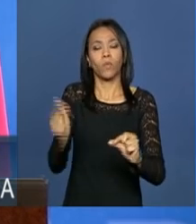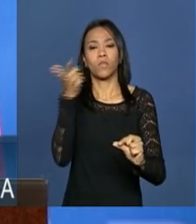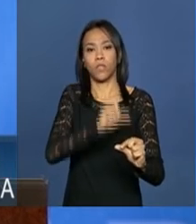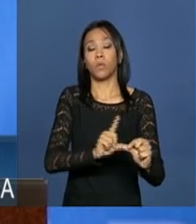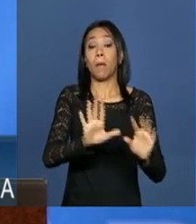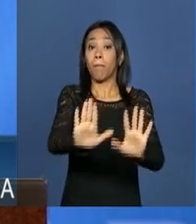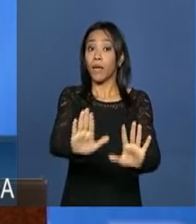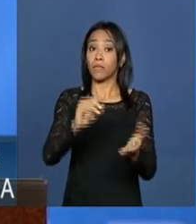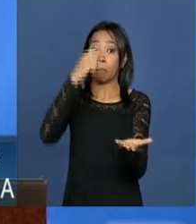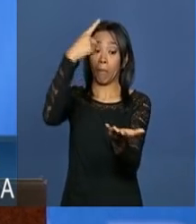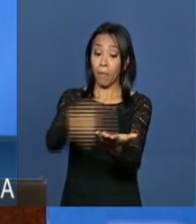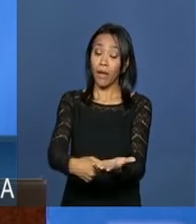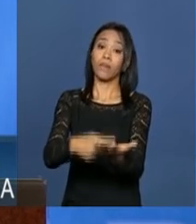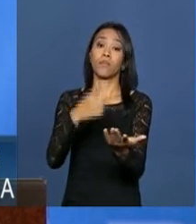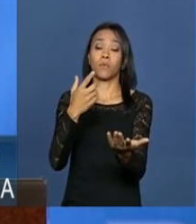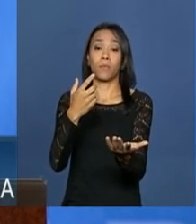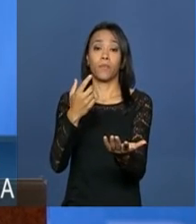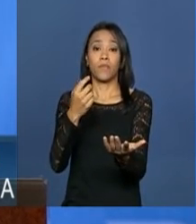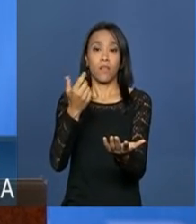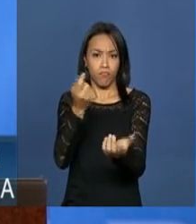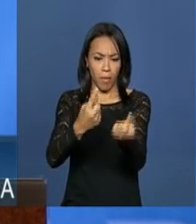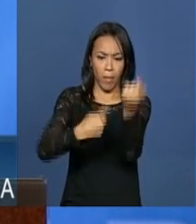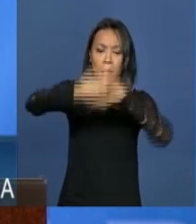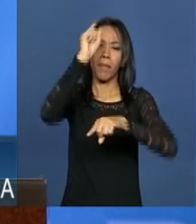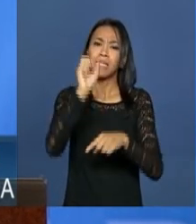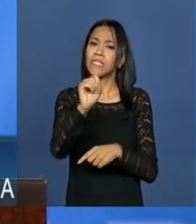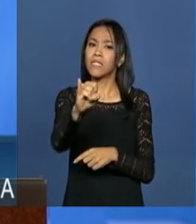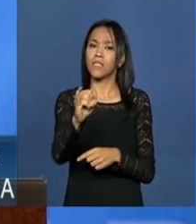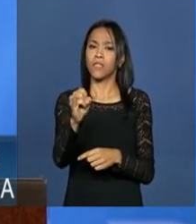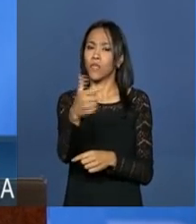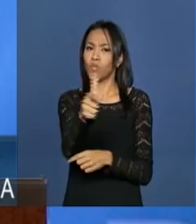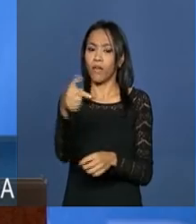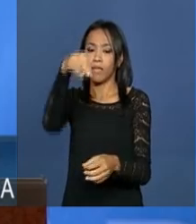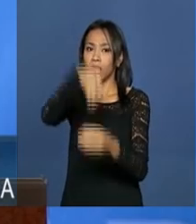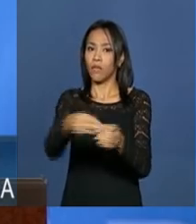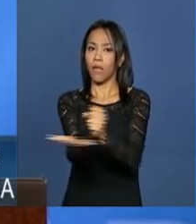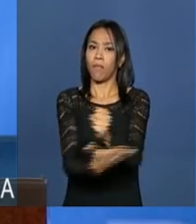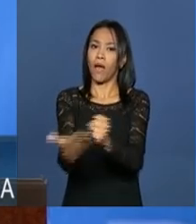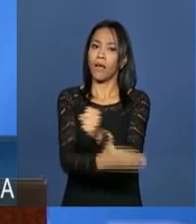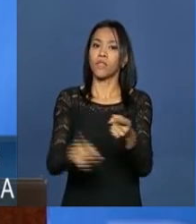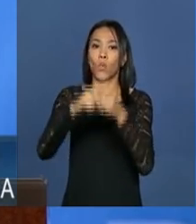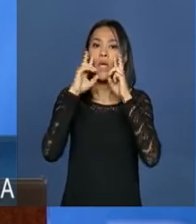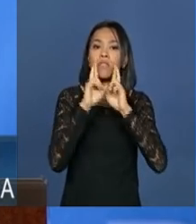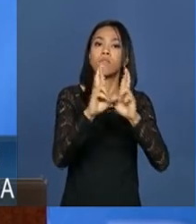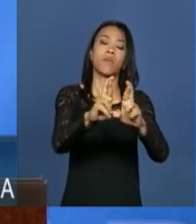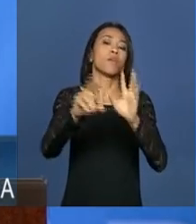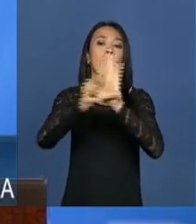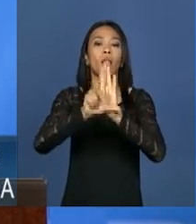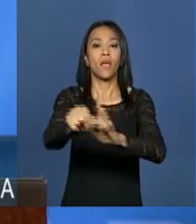entendimento prosperará se não tiver como premissa o respeito à legalidade e à